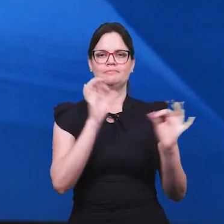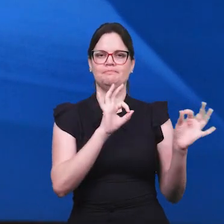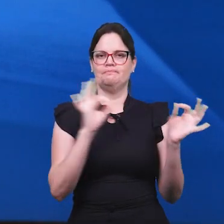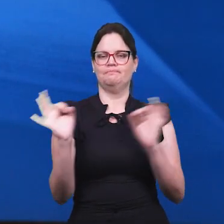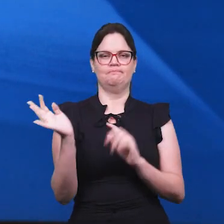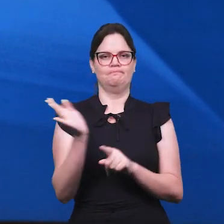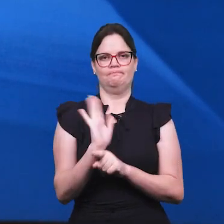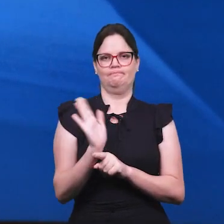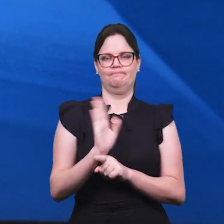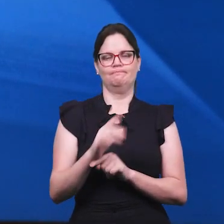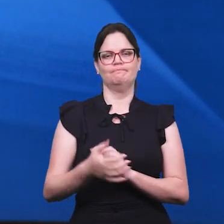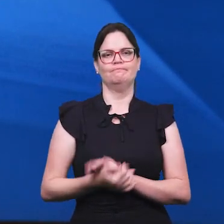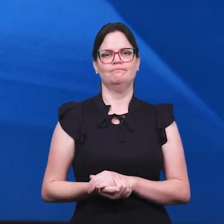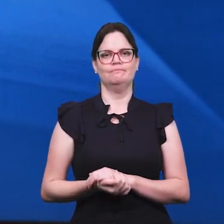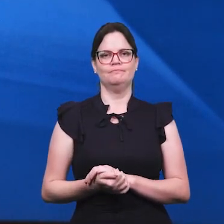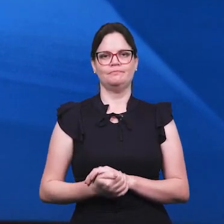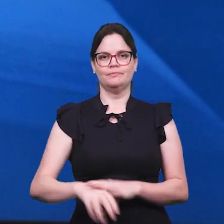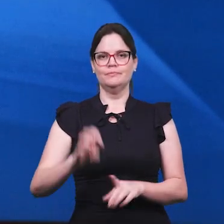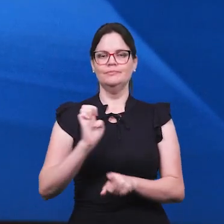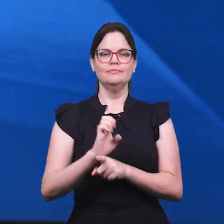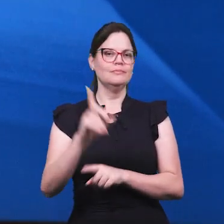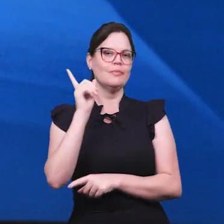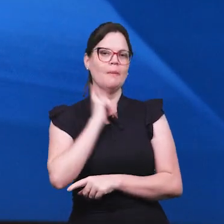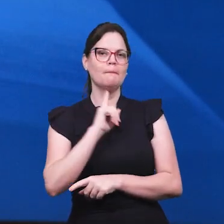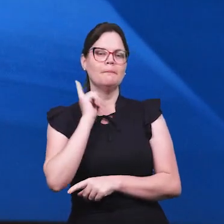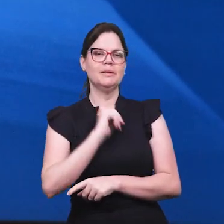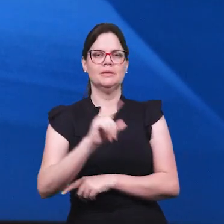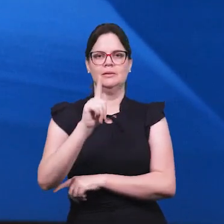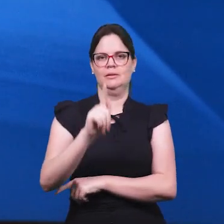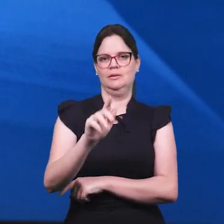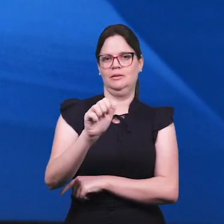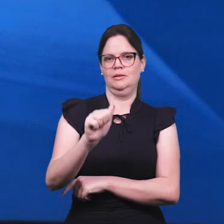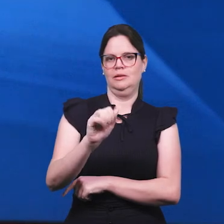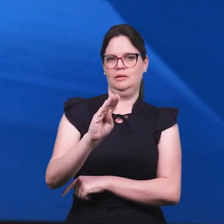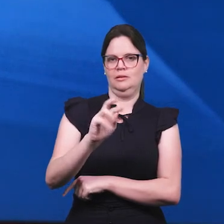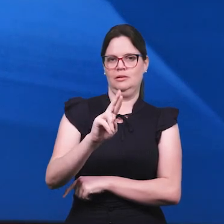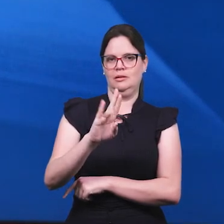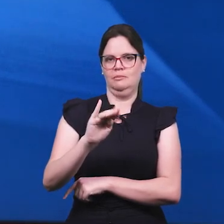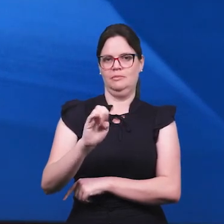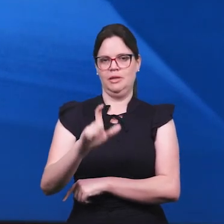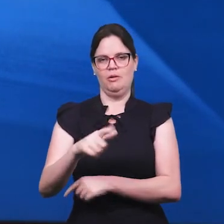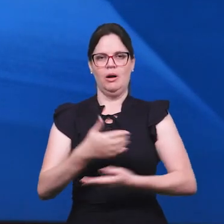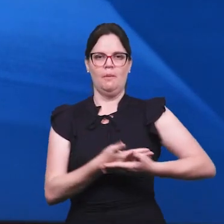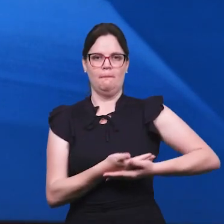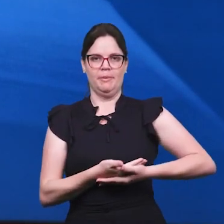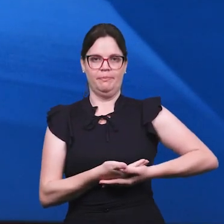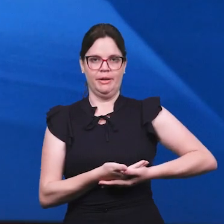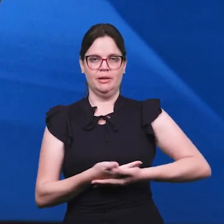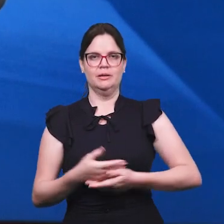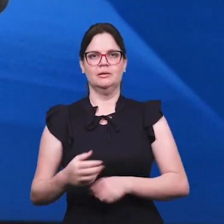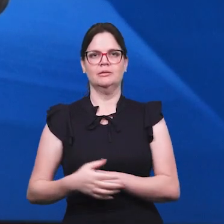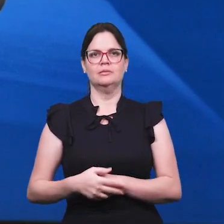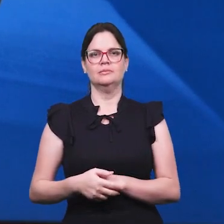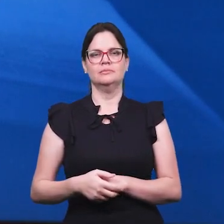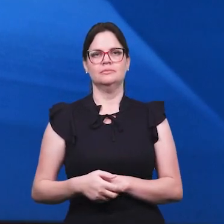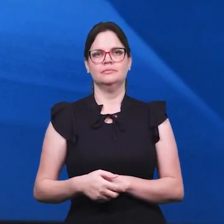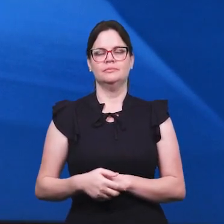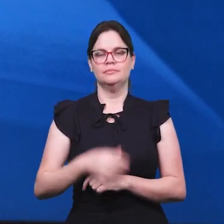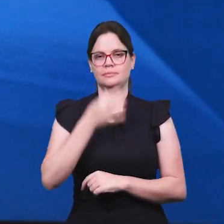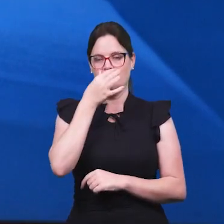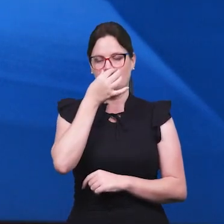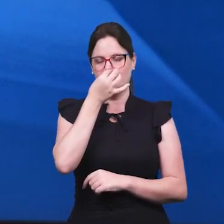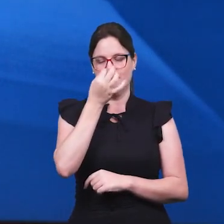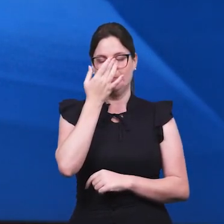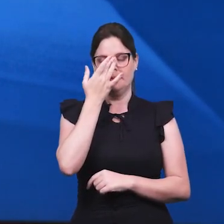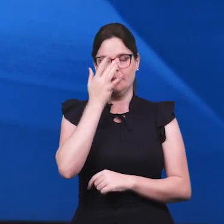de acessibilidade. Vamos primeiramente receber uma resposta de lá do estado de Minas Gerais. O Gabriel